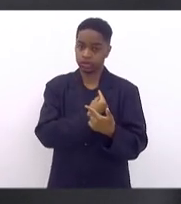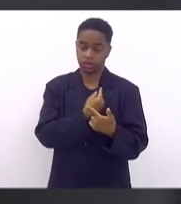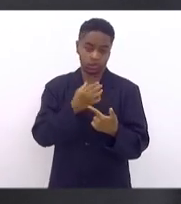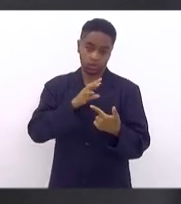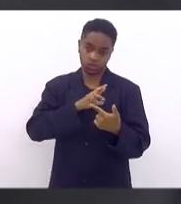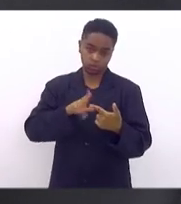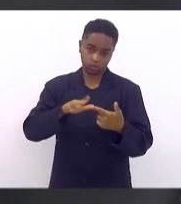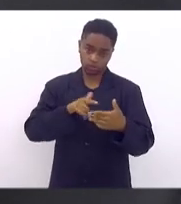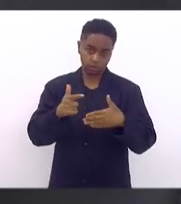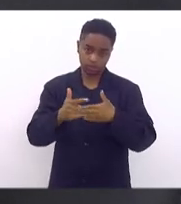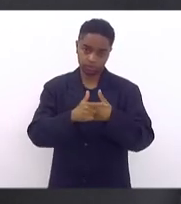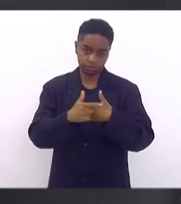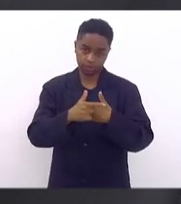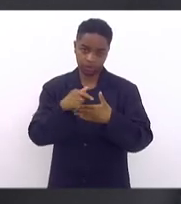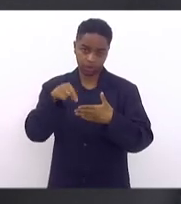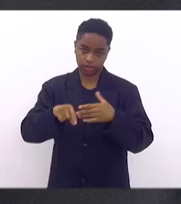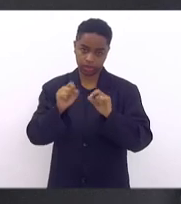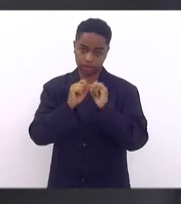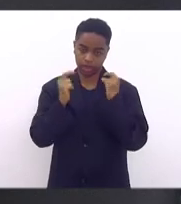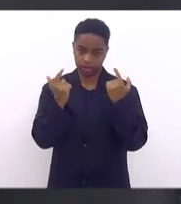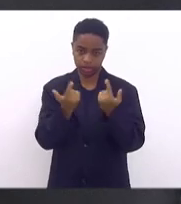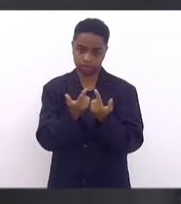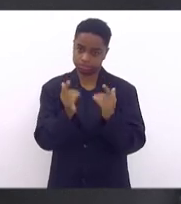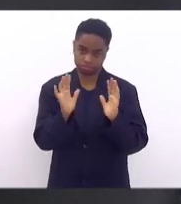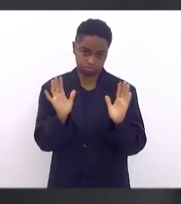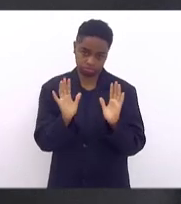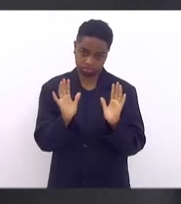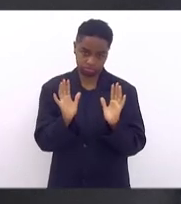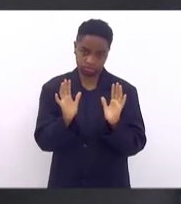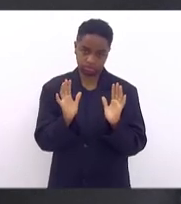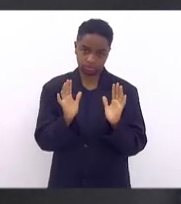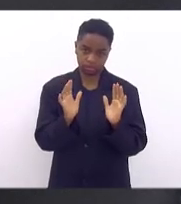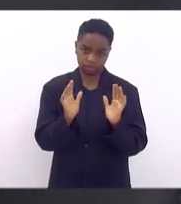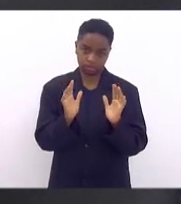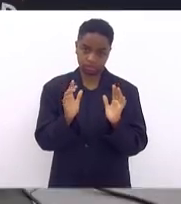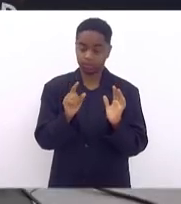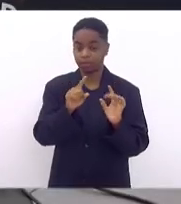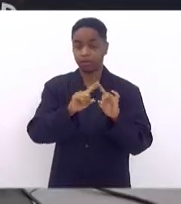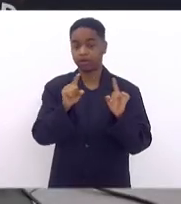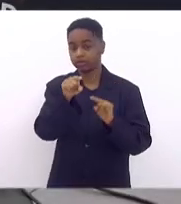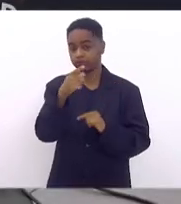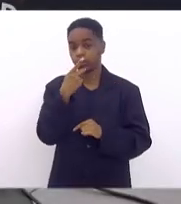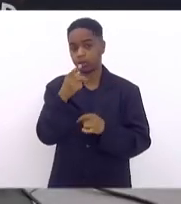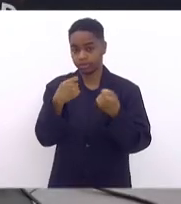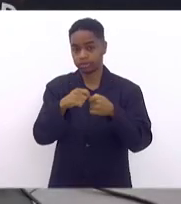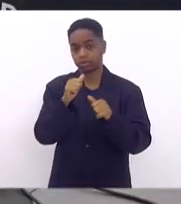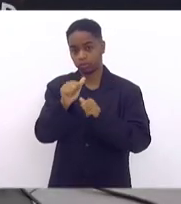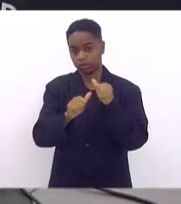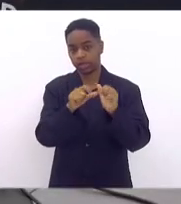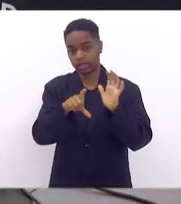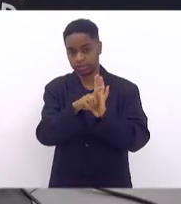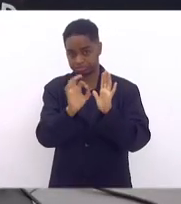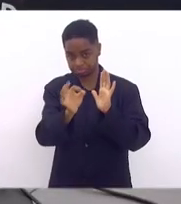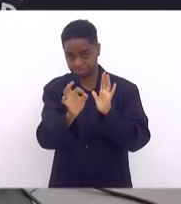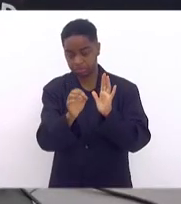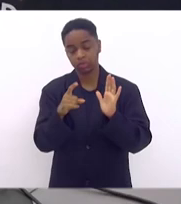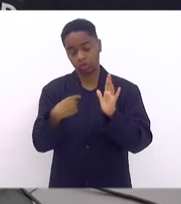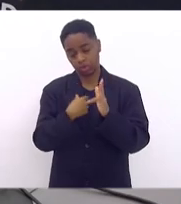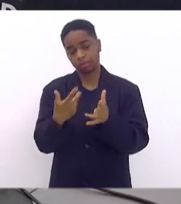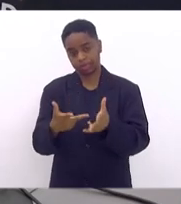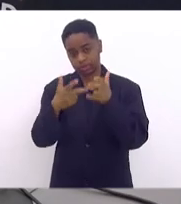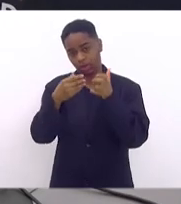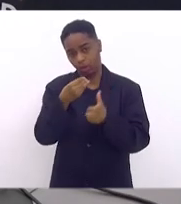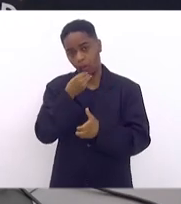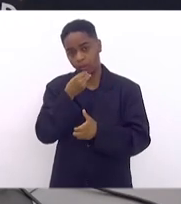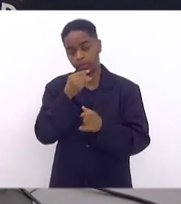papel da Assembleia Legislativa, que você tem que mudar as leis. Isso é claro, a gente percebe isso. Mas olhando